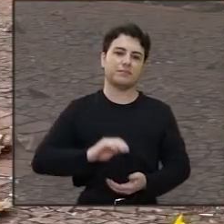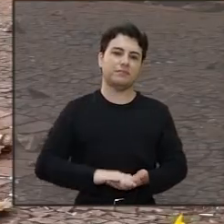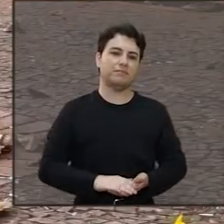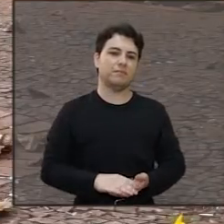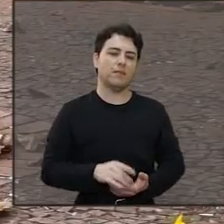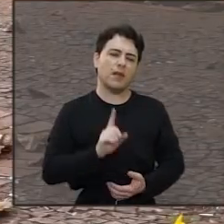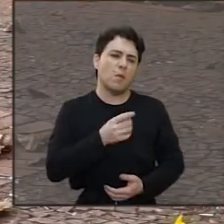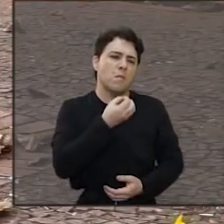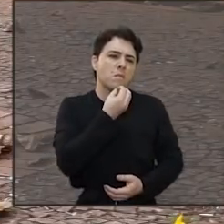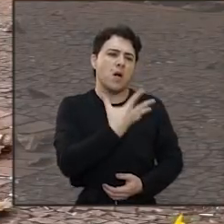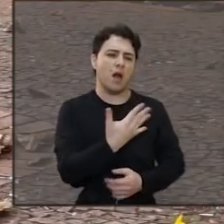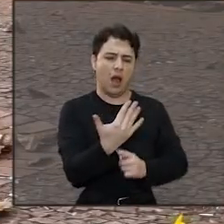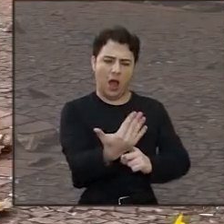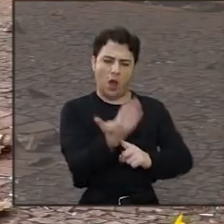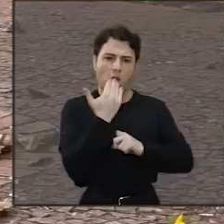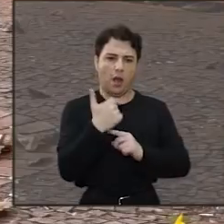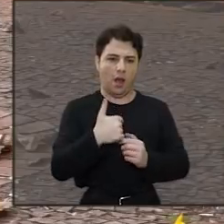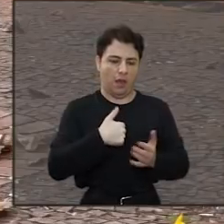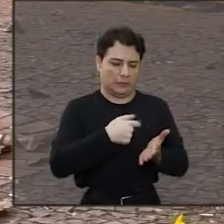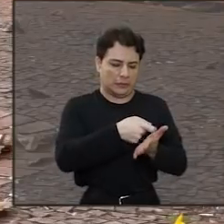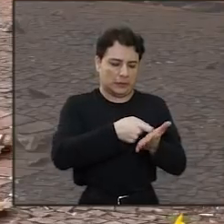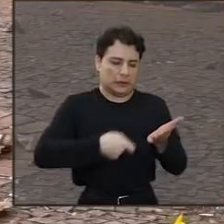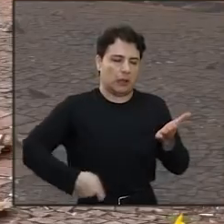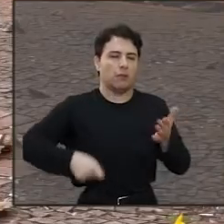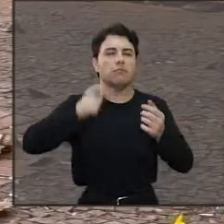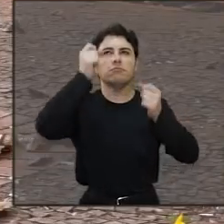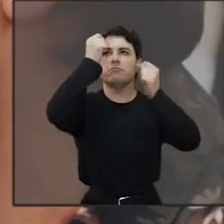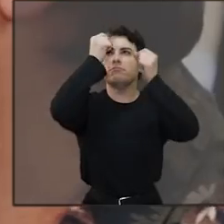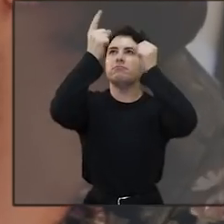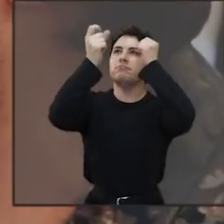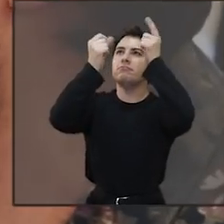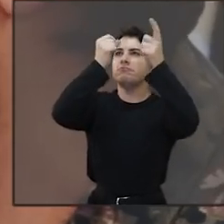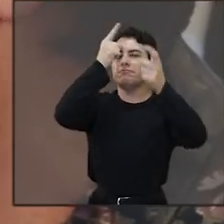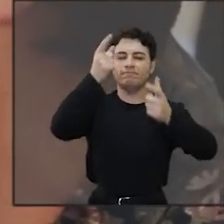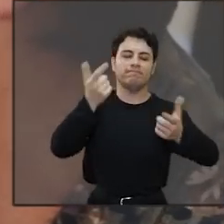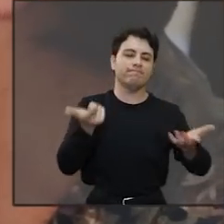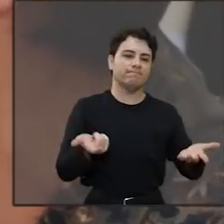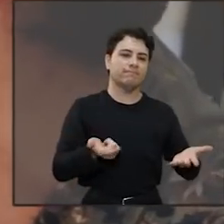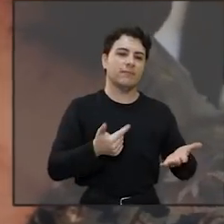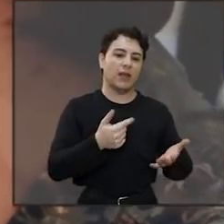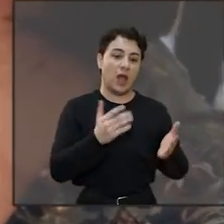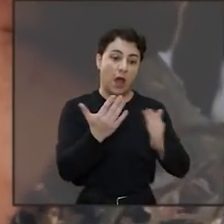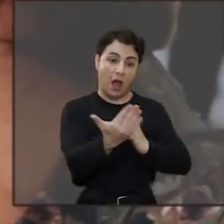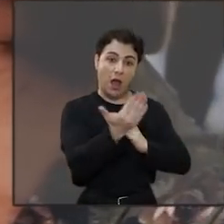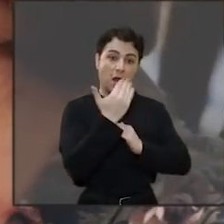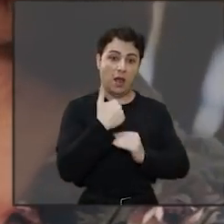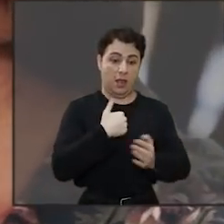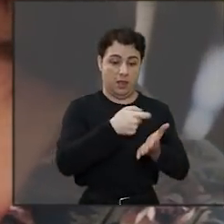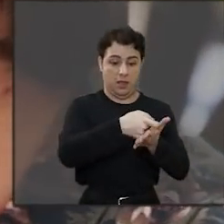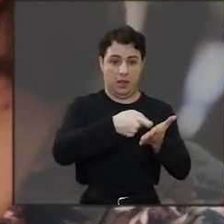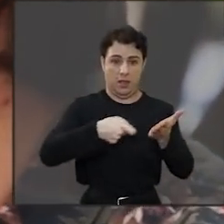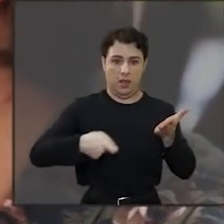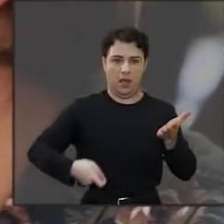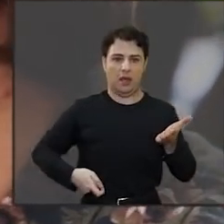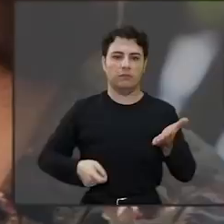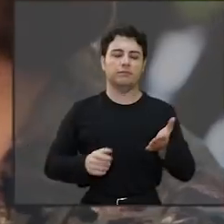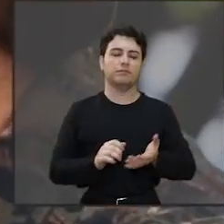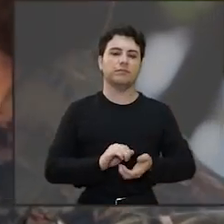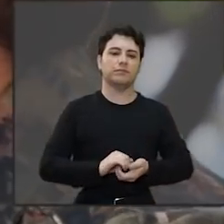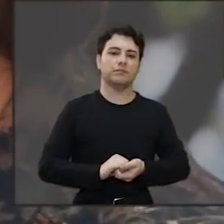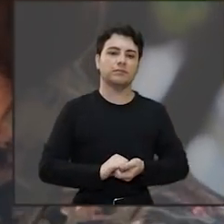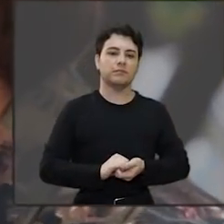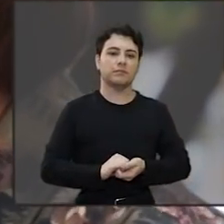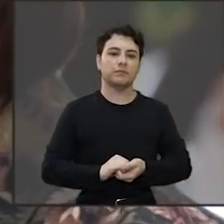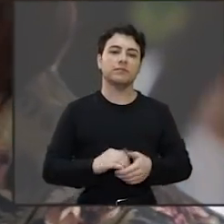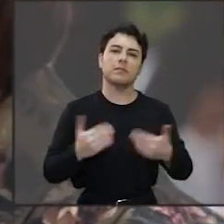acho que é muito rico isso, principalmente para a minha parte da escrita. Que eu trabalho uma coisa bem fundamental da língua, assim, não uma coisa muito